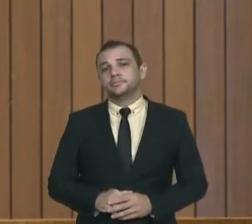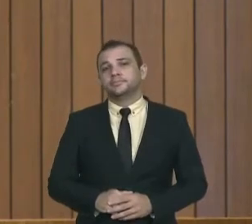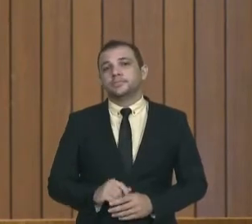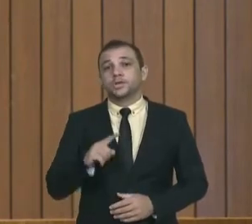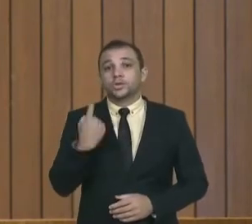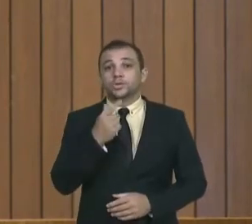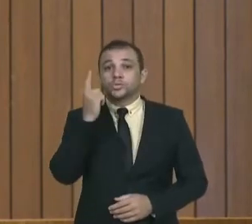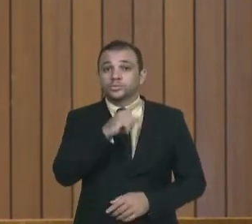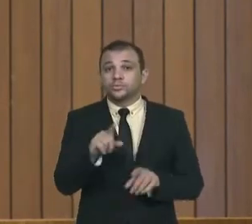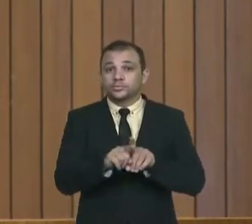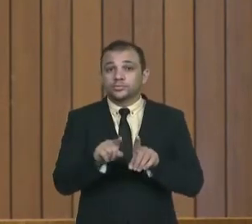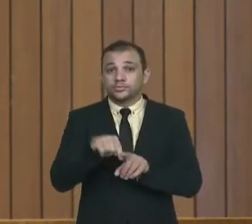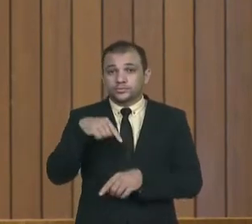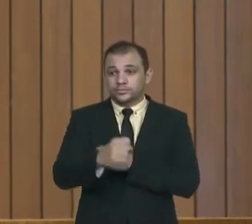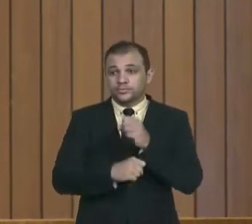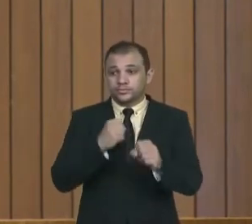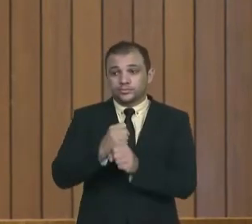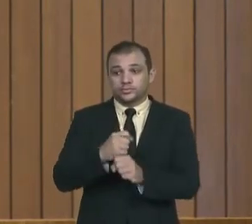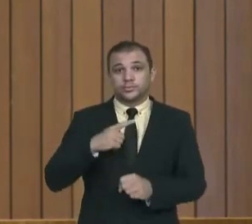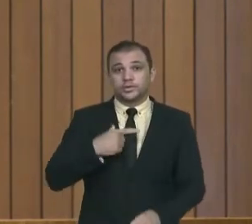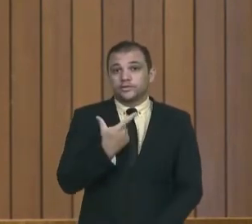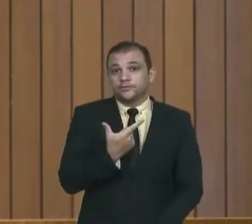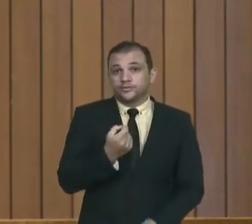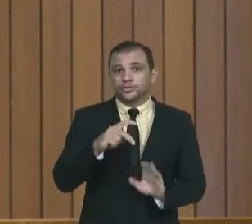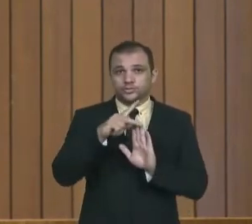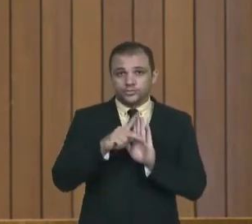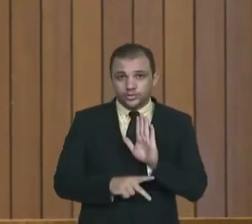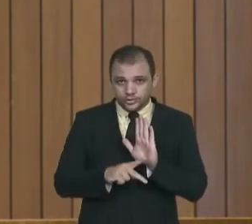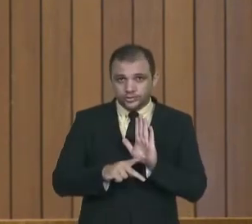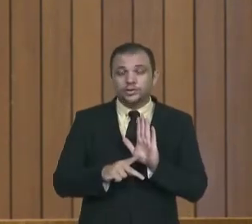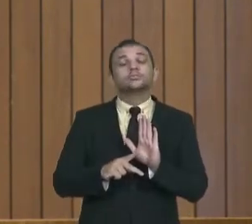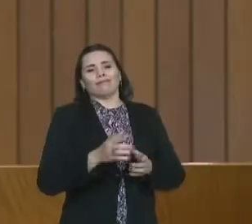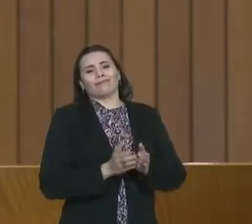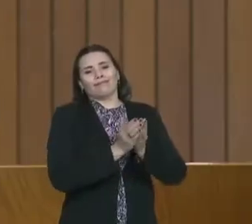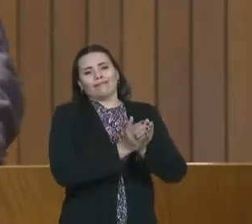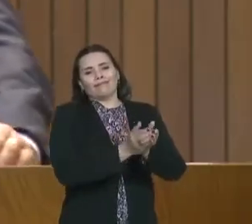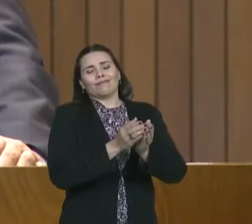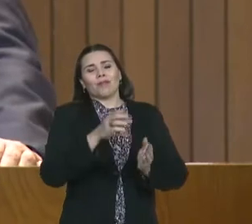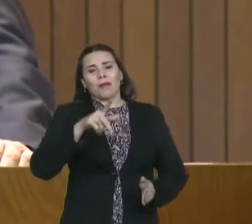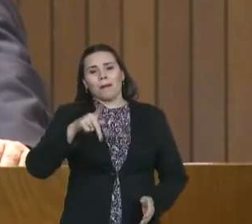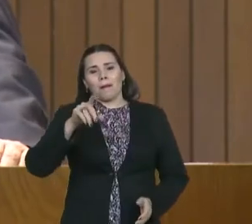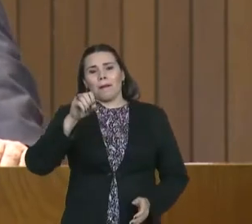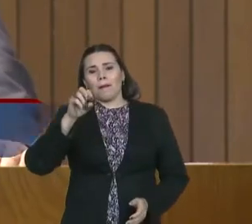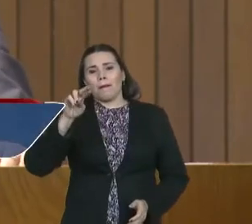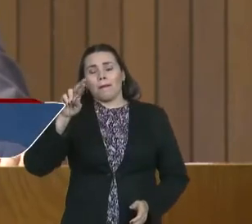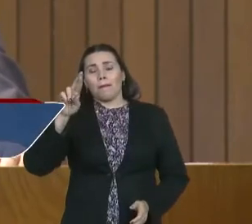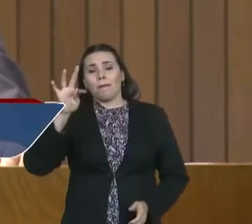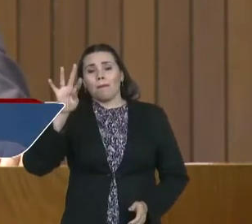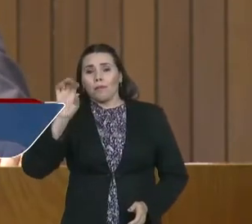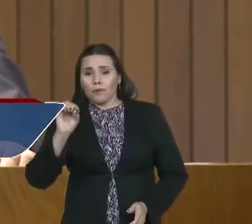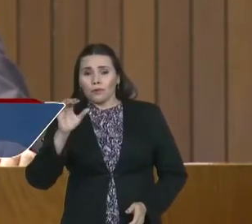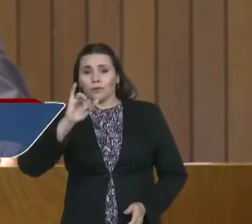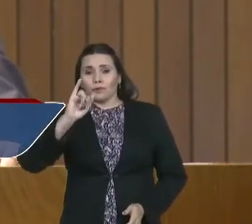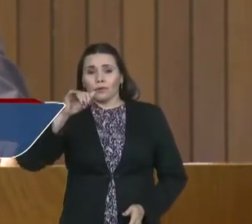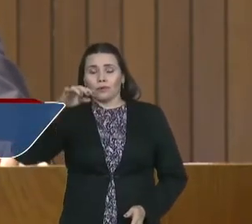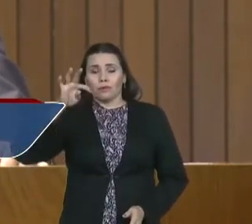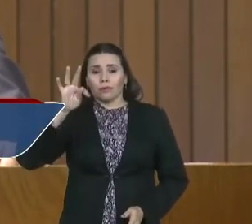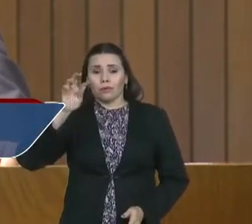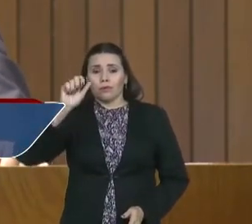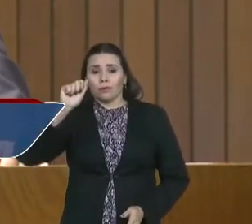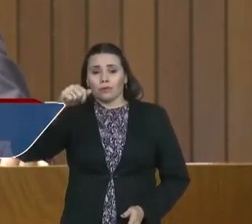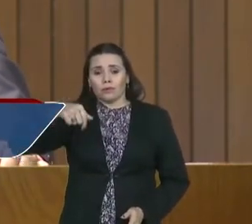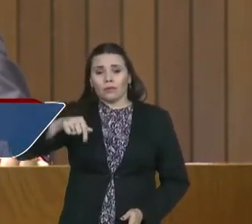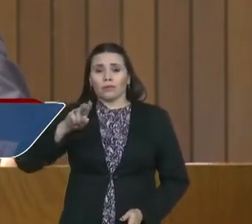Conseguimos esse ano ainda 20 projetos nossos que se transformaram em leis. Boa parte desses meus discursos nos últimos anos